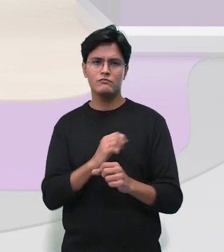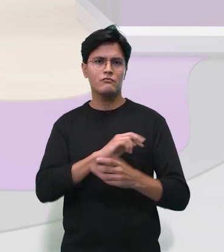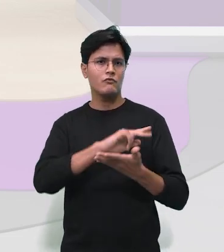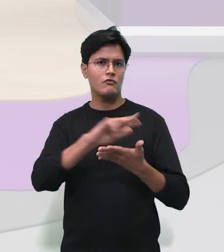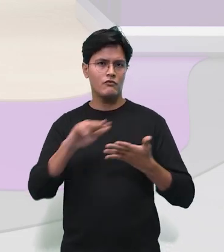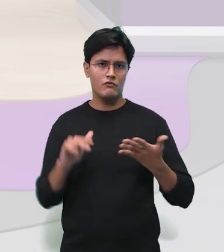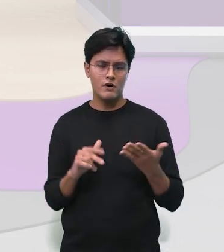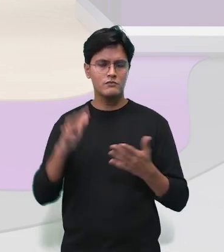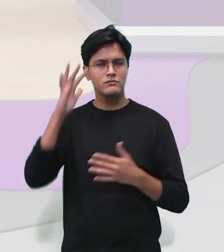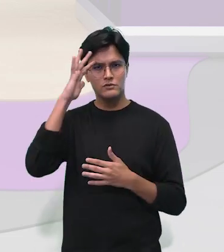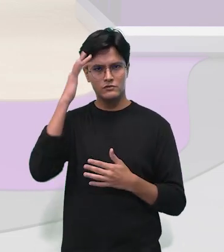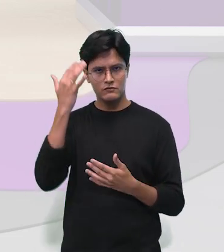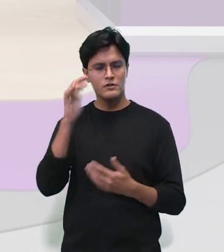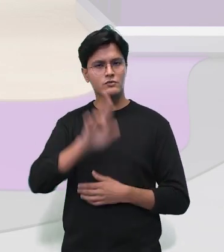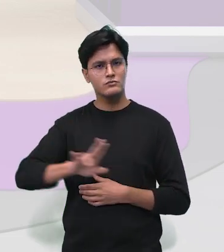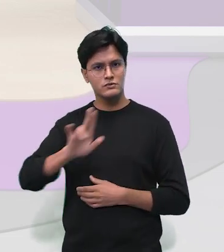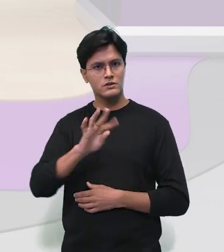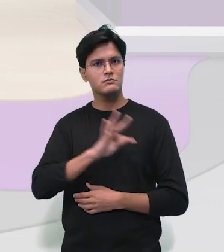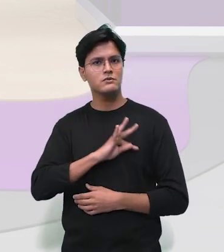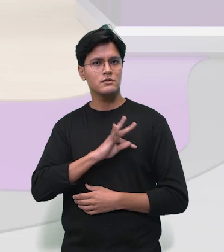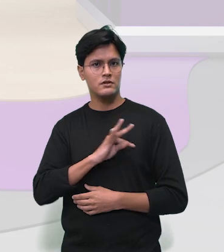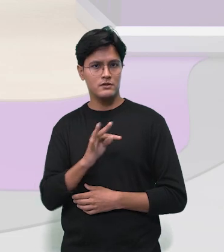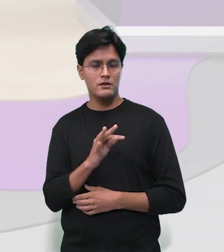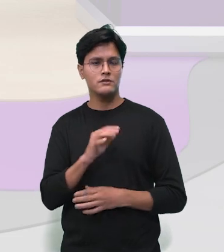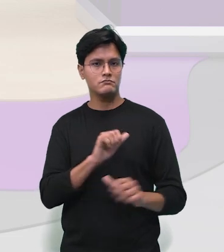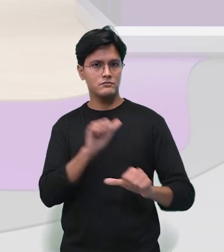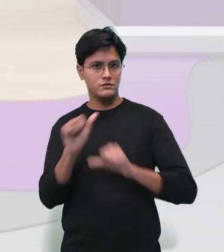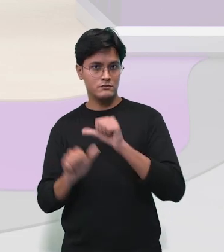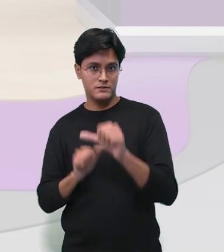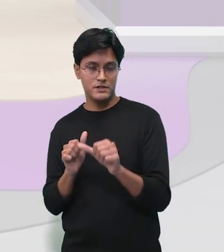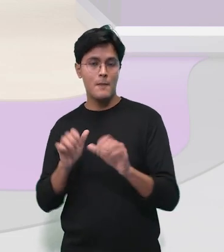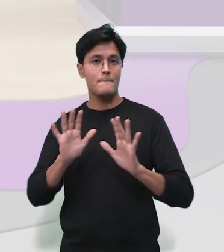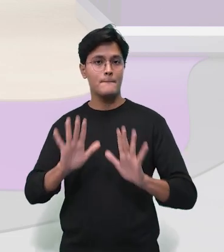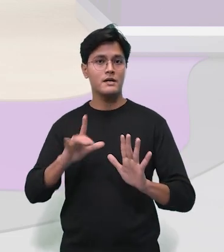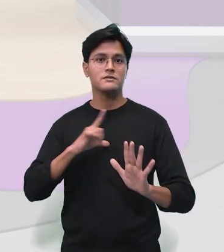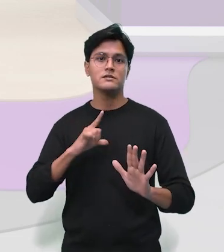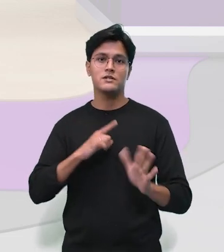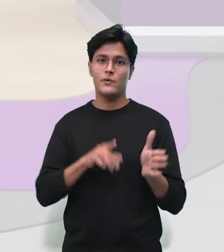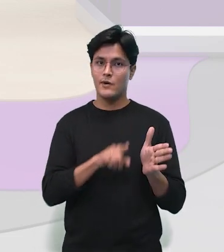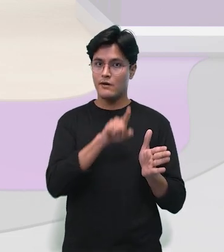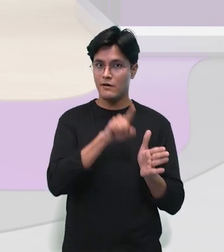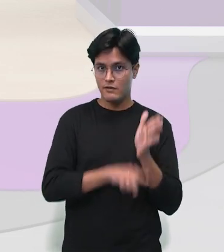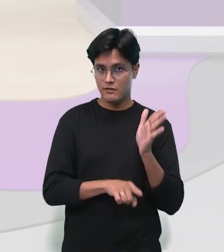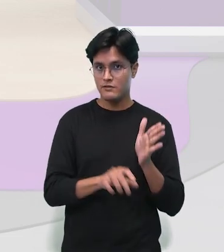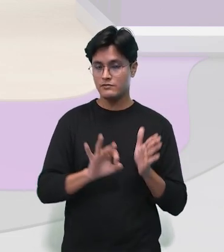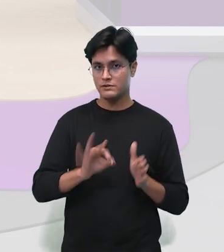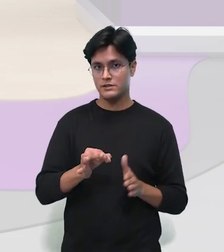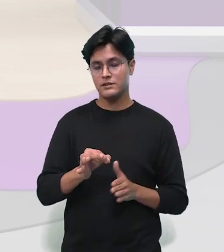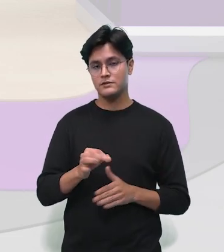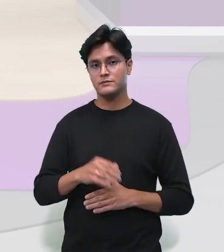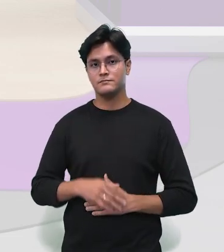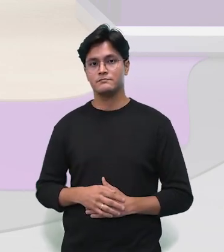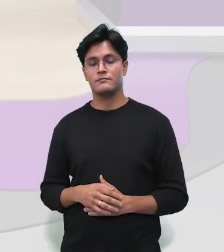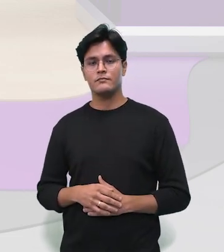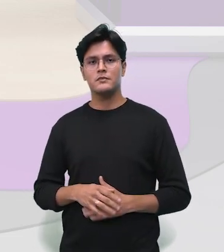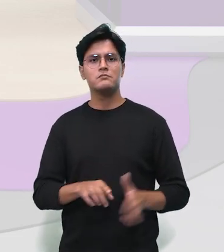utilizando essa técnica, tá? Mas existe a exceção também, né? Toda regra tem a exceção. A